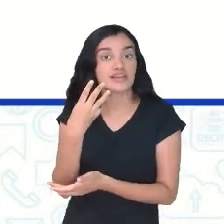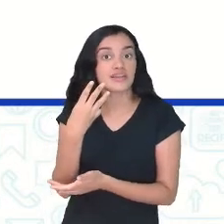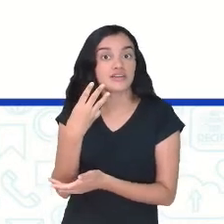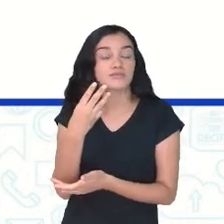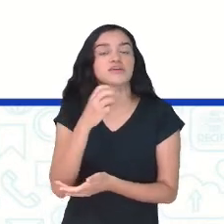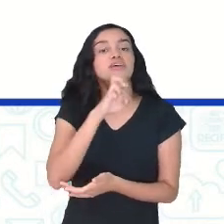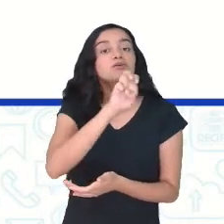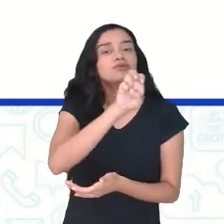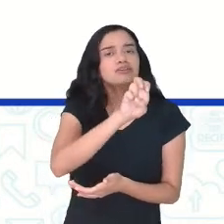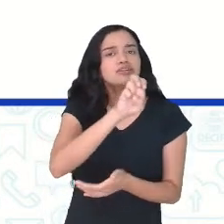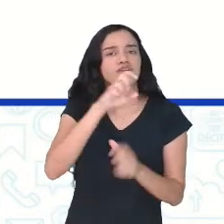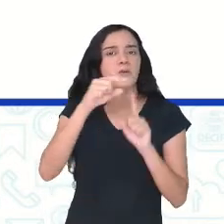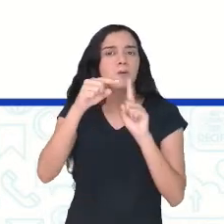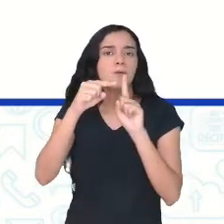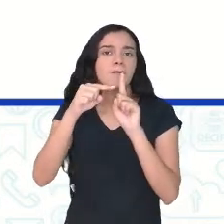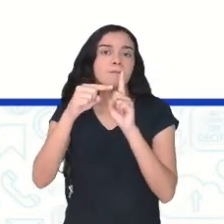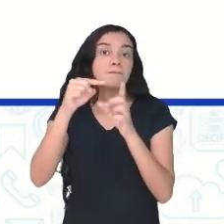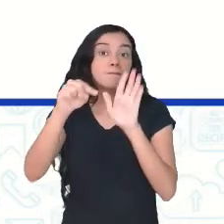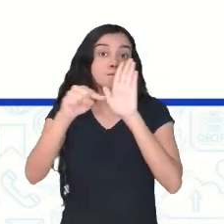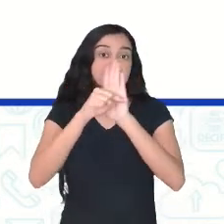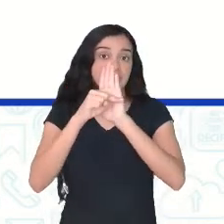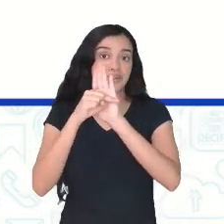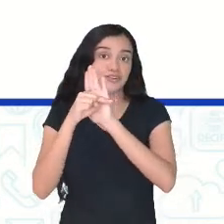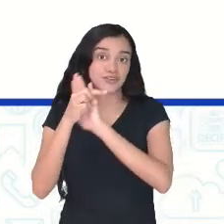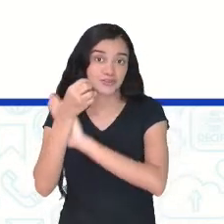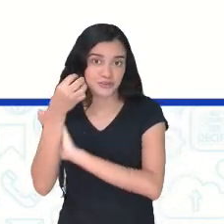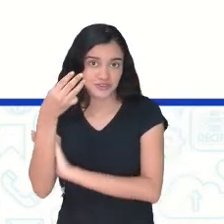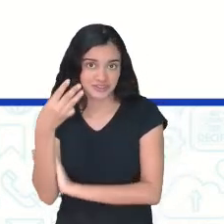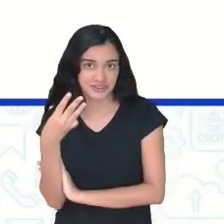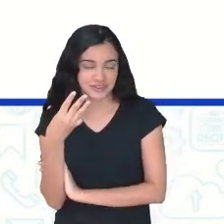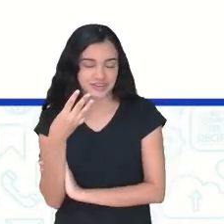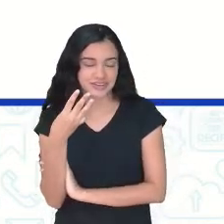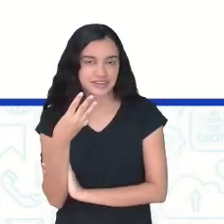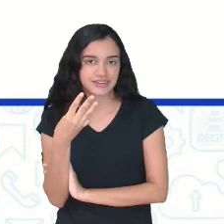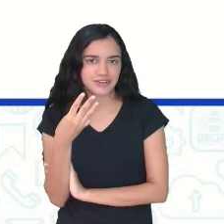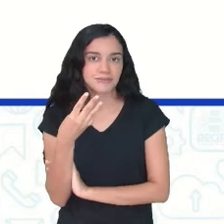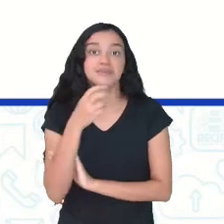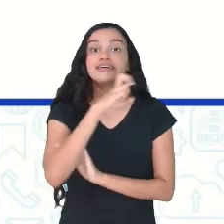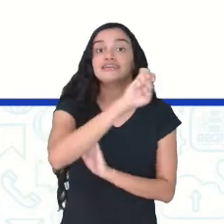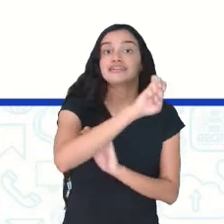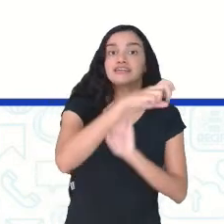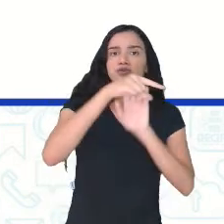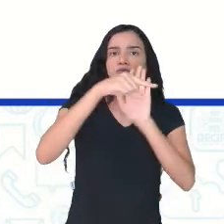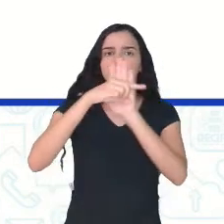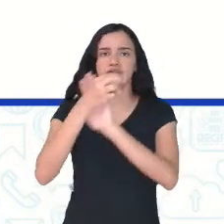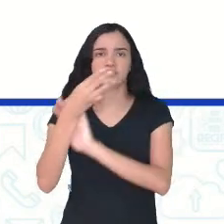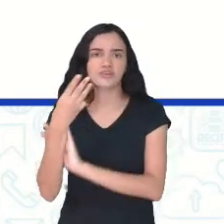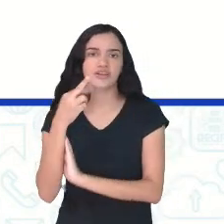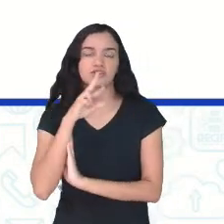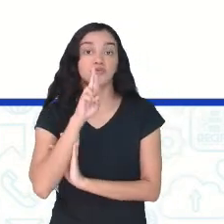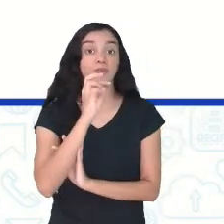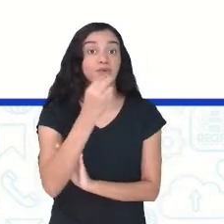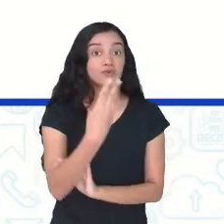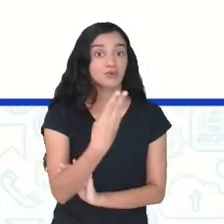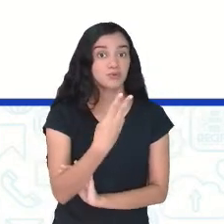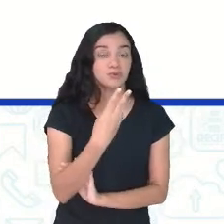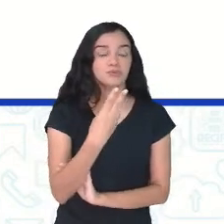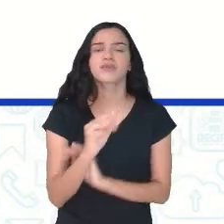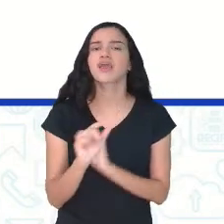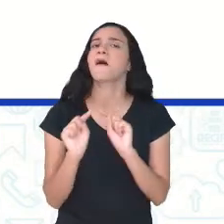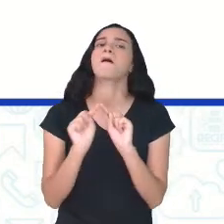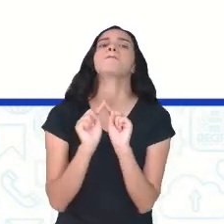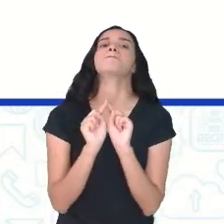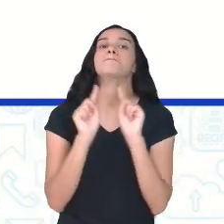menos 2, 5 menos 3, opa, ó o erro. 5 menos 3 dá 2. Mas ele